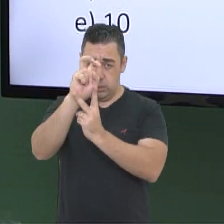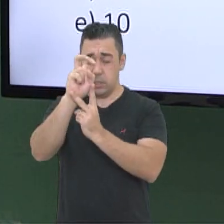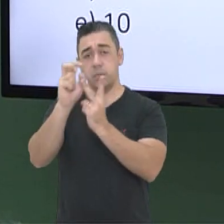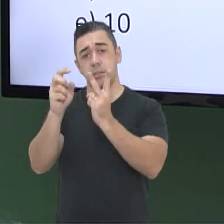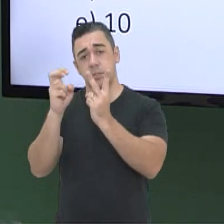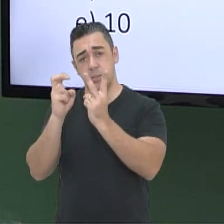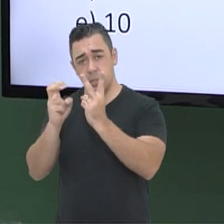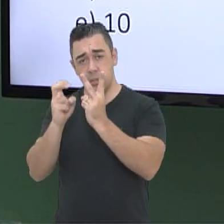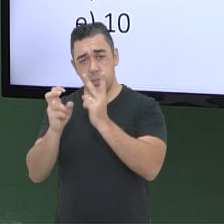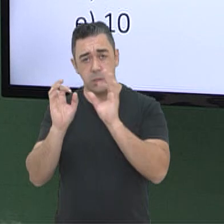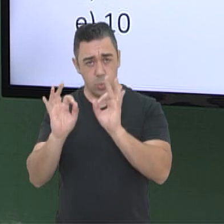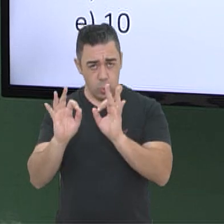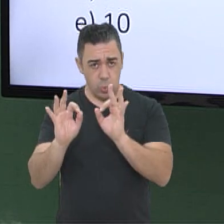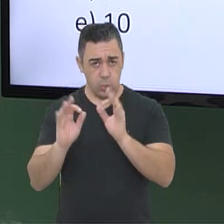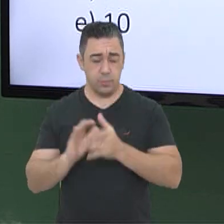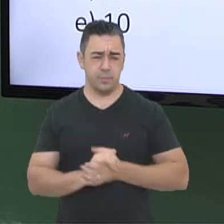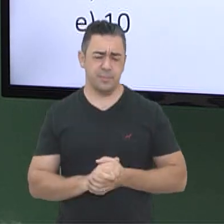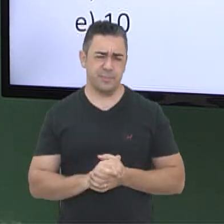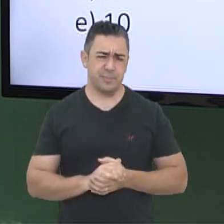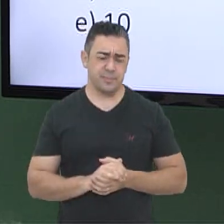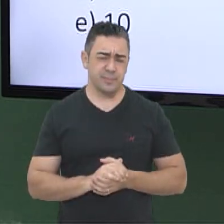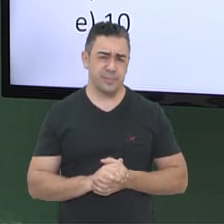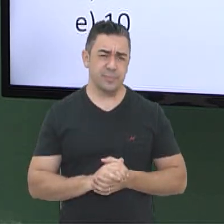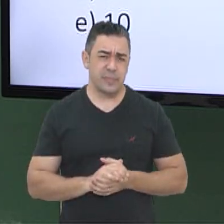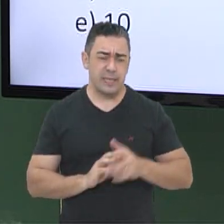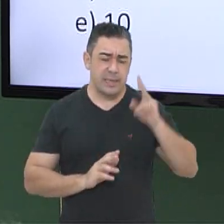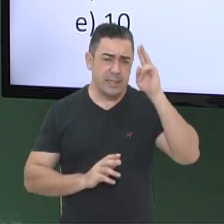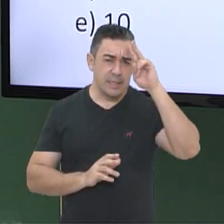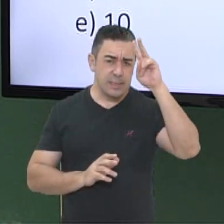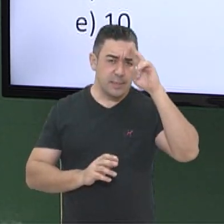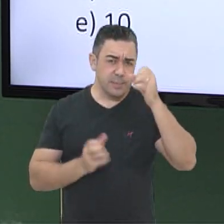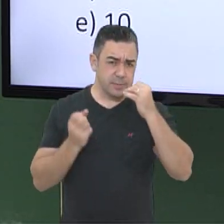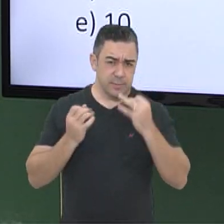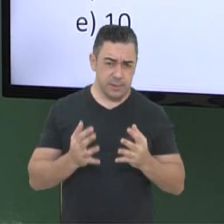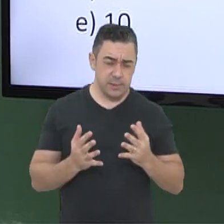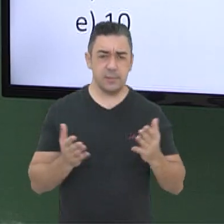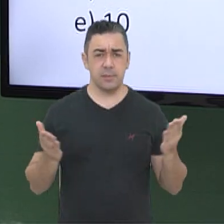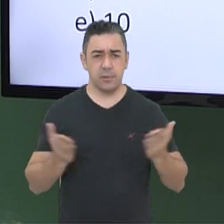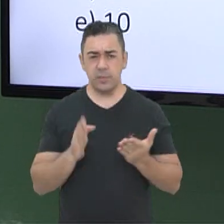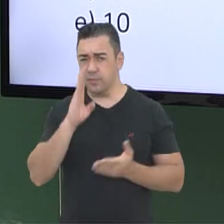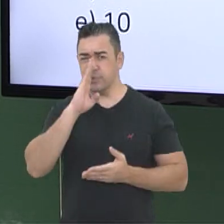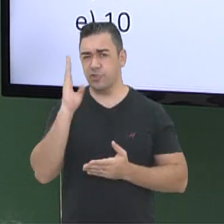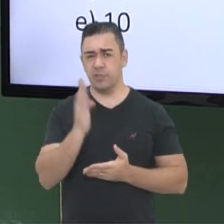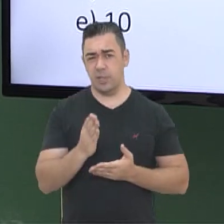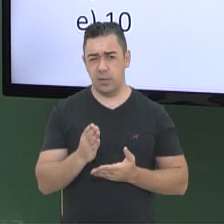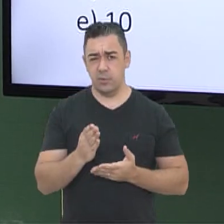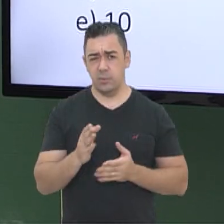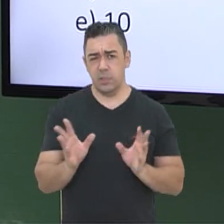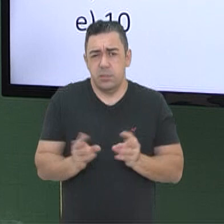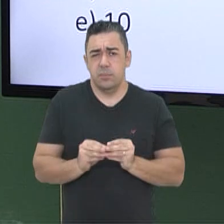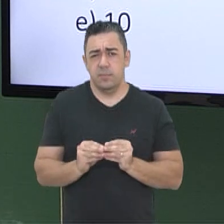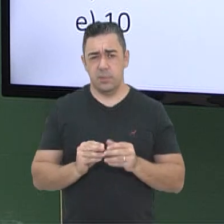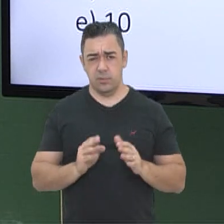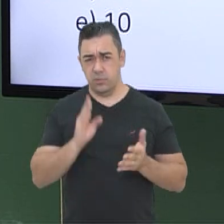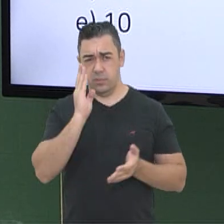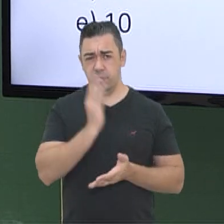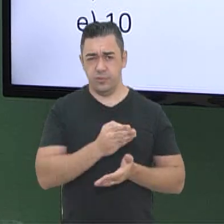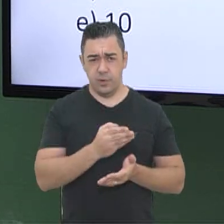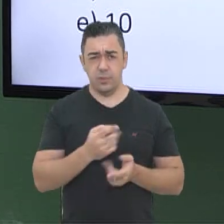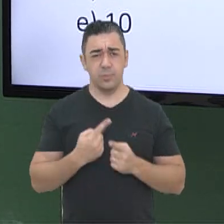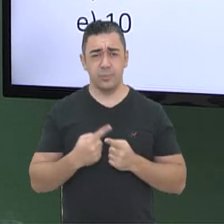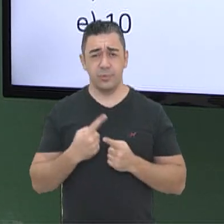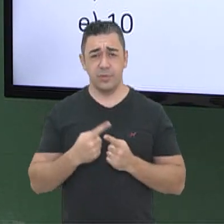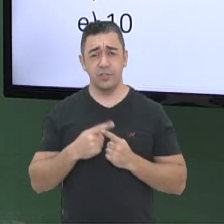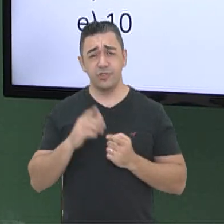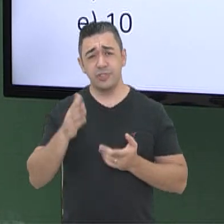índice 15 de 5, tá? Nesse caso, eu vou fazer um pouquinho mais simplificado do que essa daqui, porque